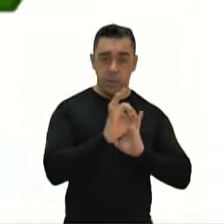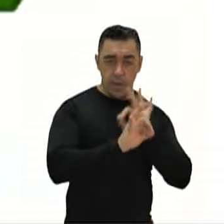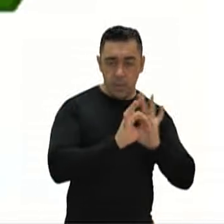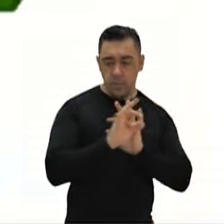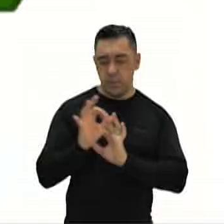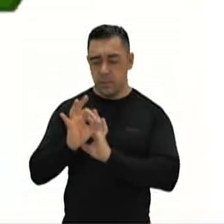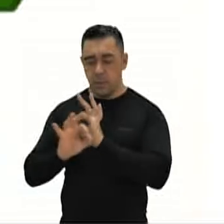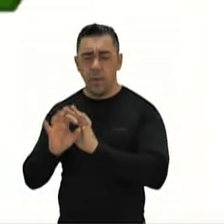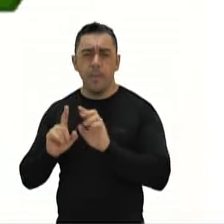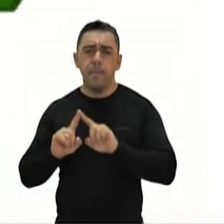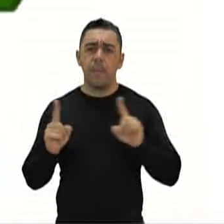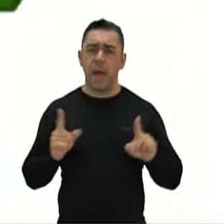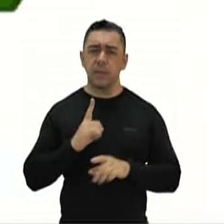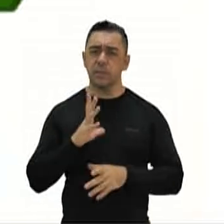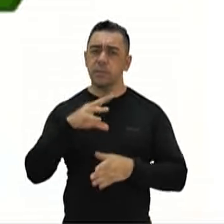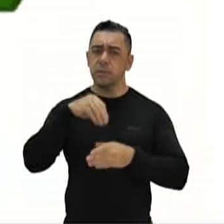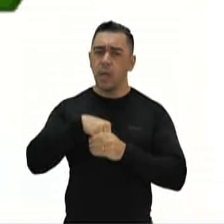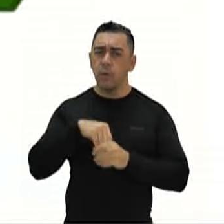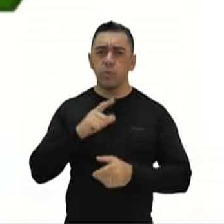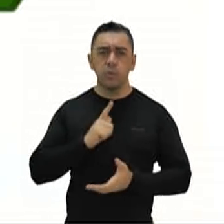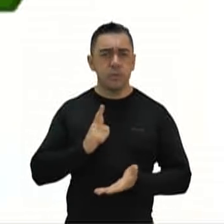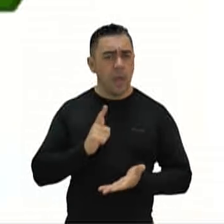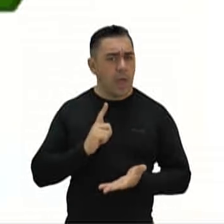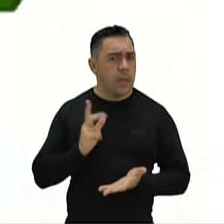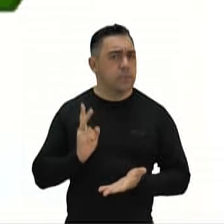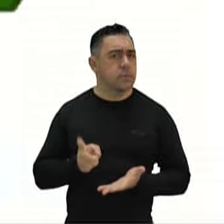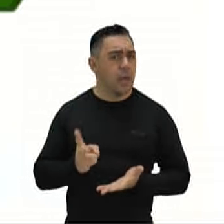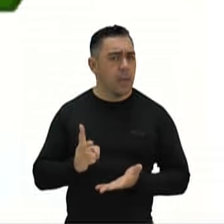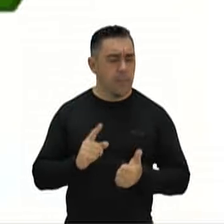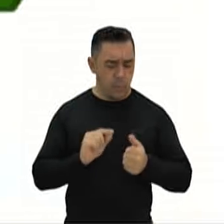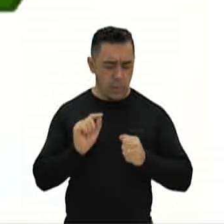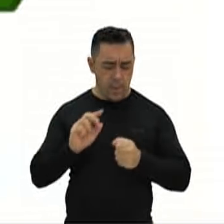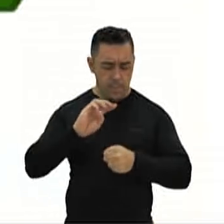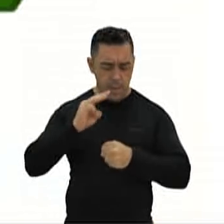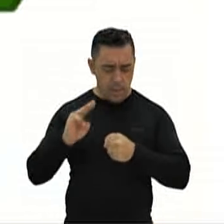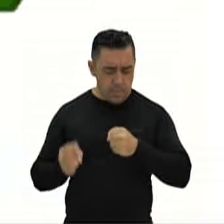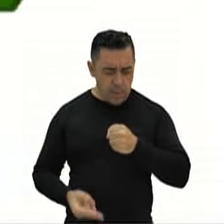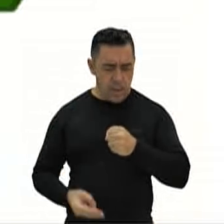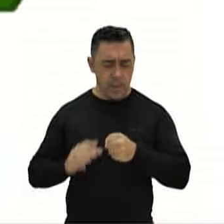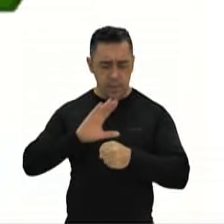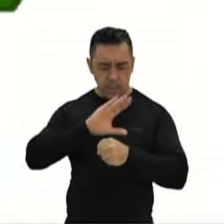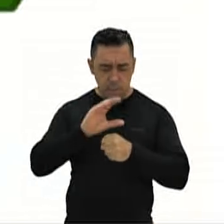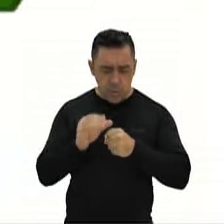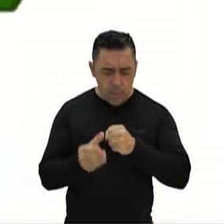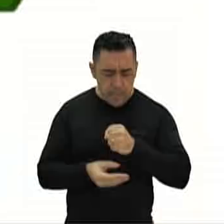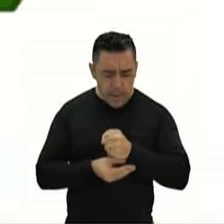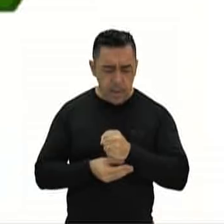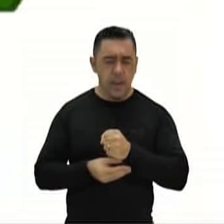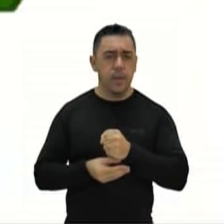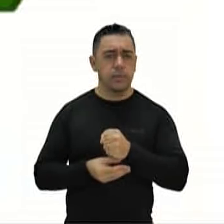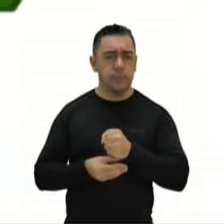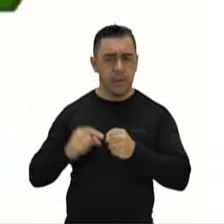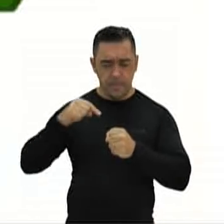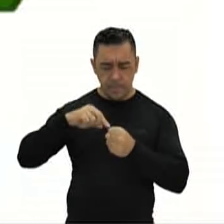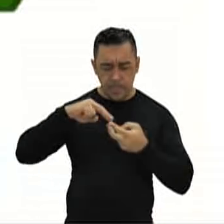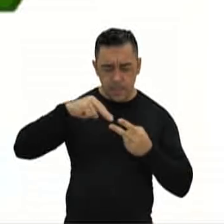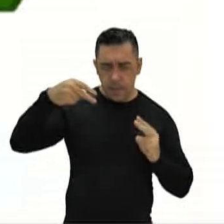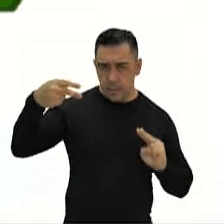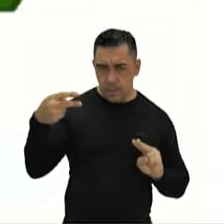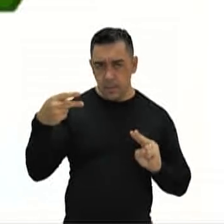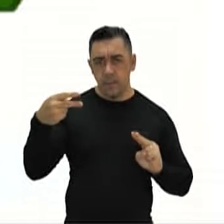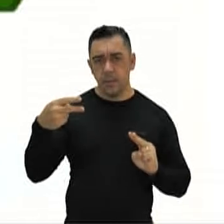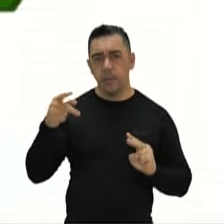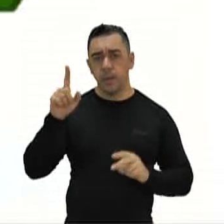possuem as mesmas estruturas fundamentais: membrana, citoplasma, material genético